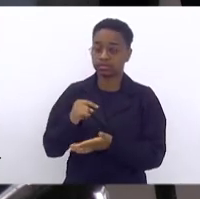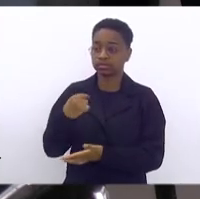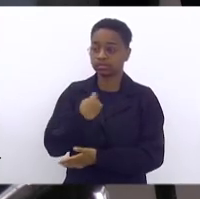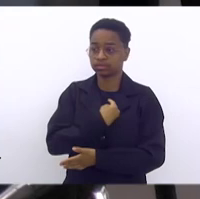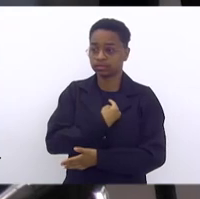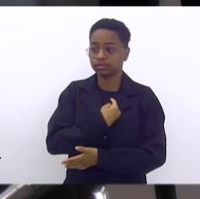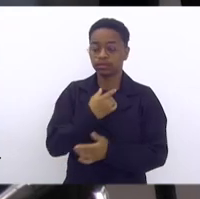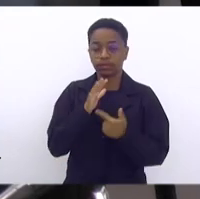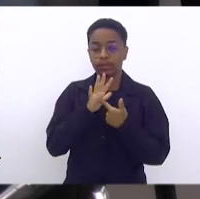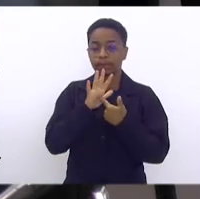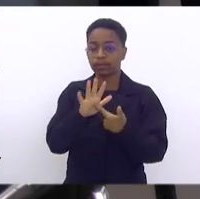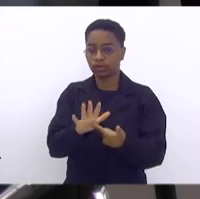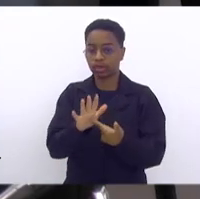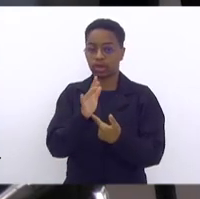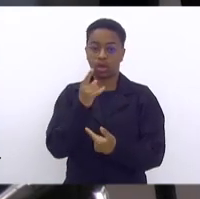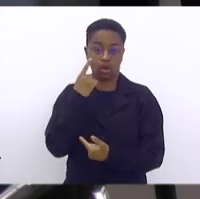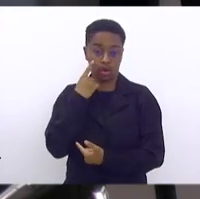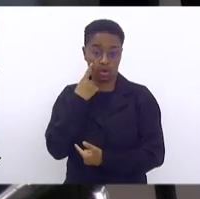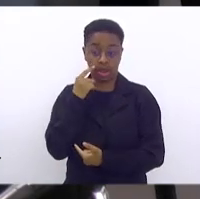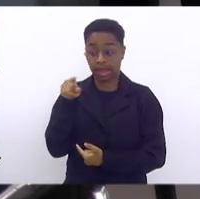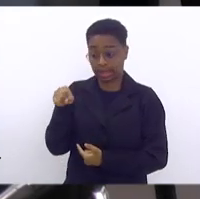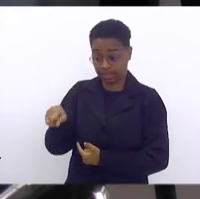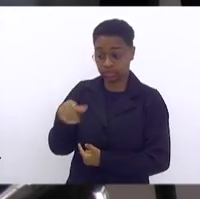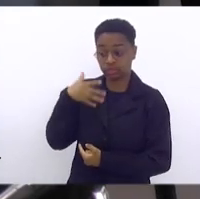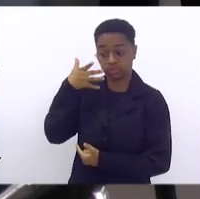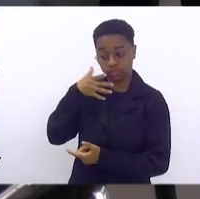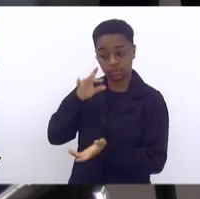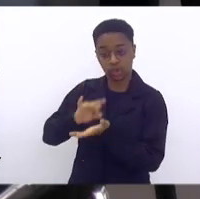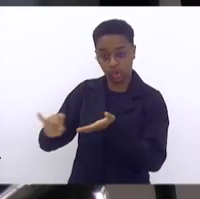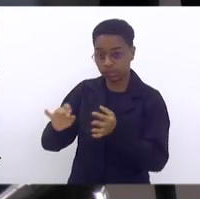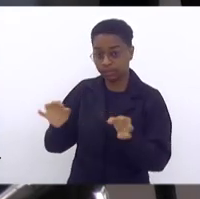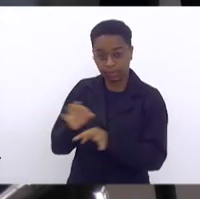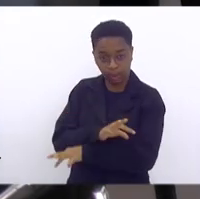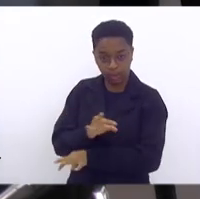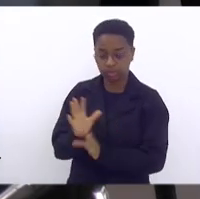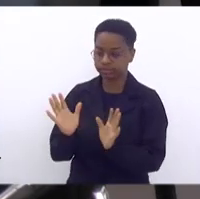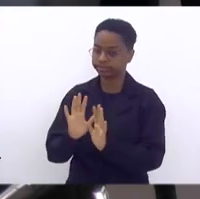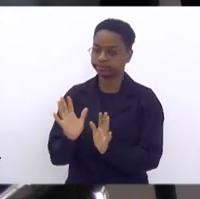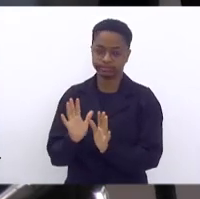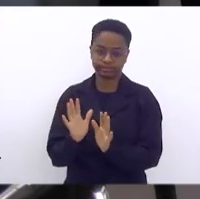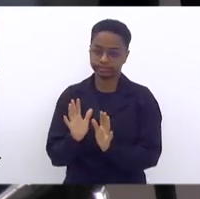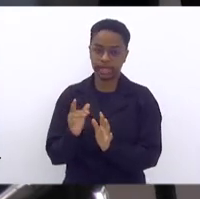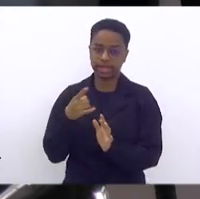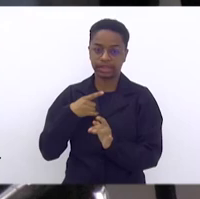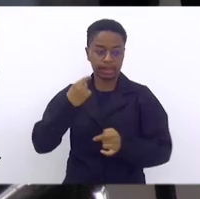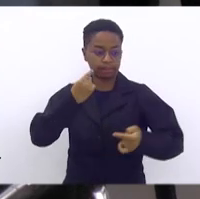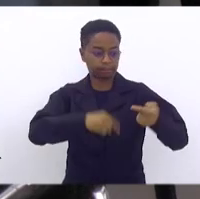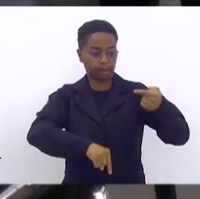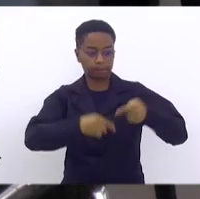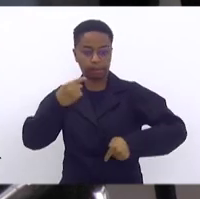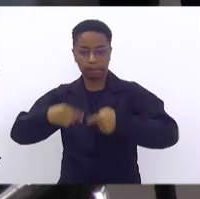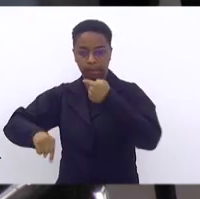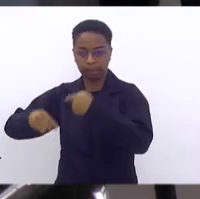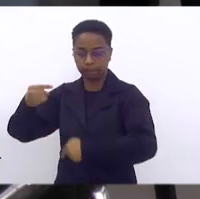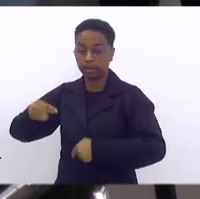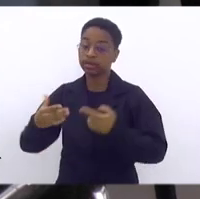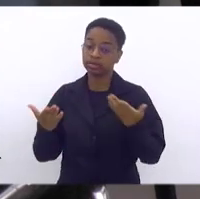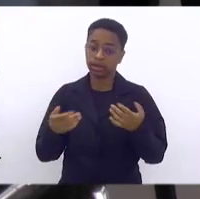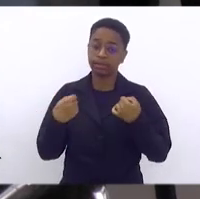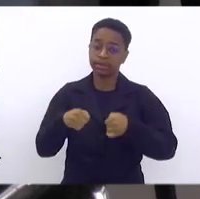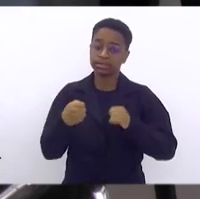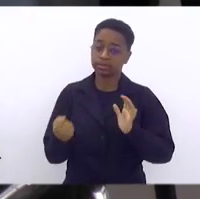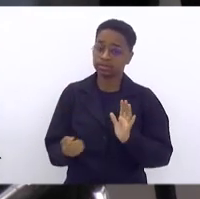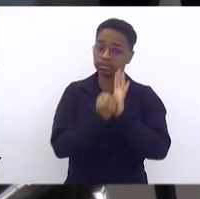gente demarcar. Olha, é isso aqui e ponto final, né? Então, eu acho que, efetivamente, a construção mesmo de um marco